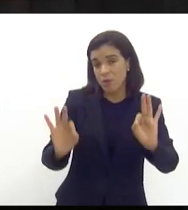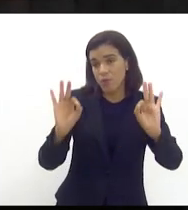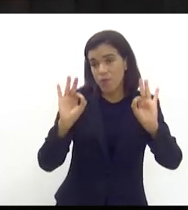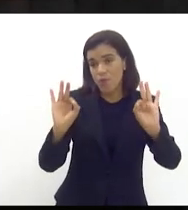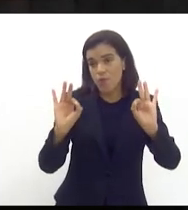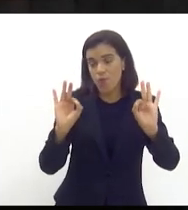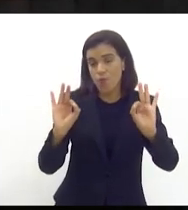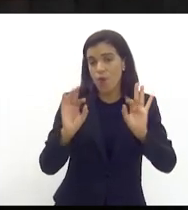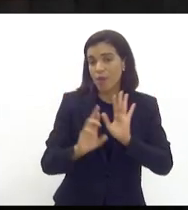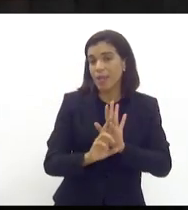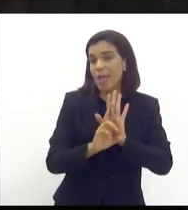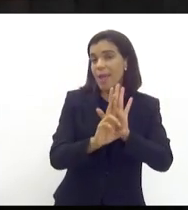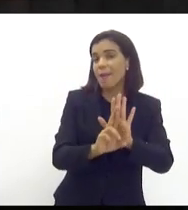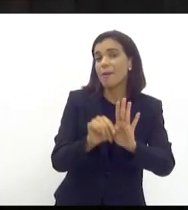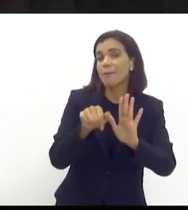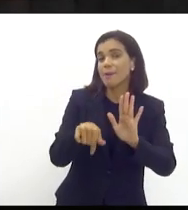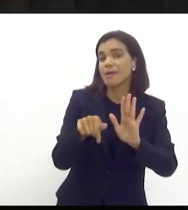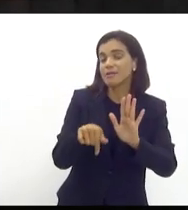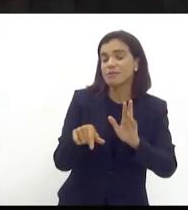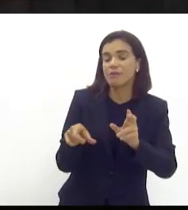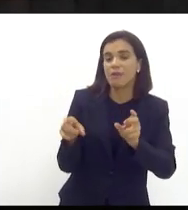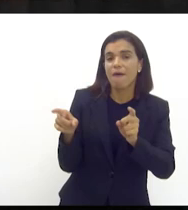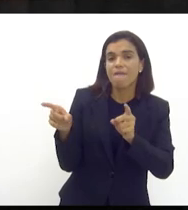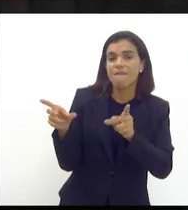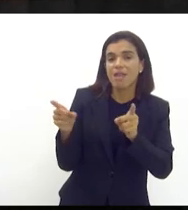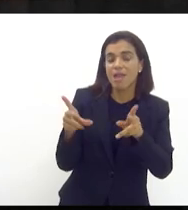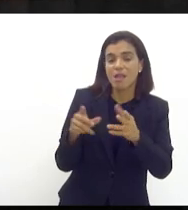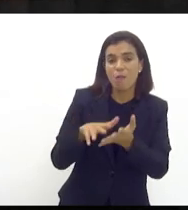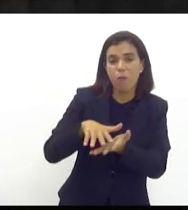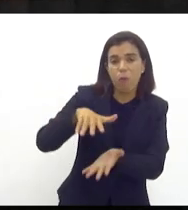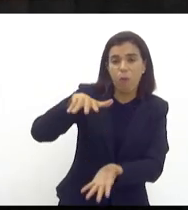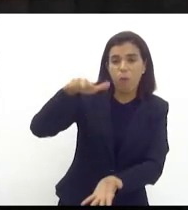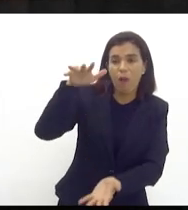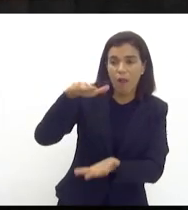supermercados que estão representados pelos atacadistas. E também